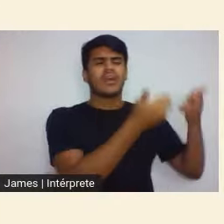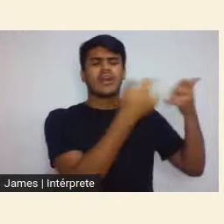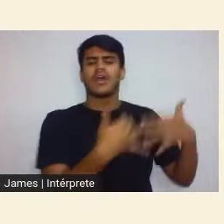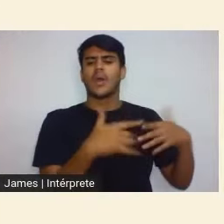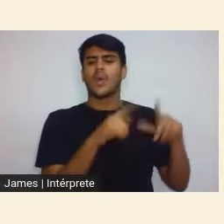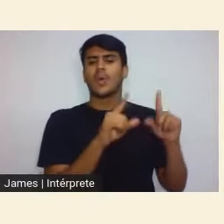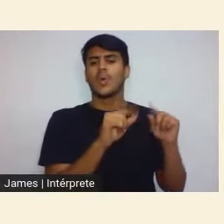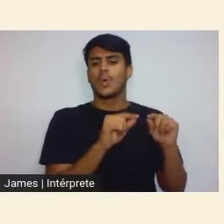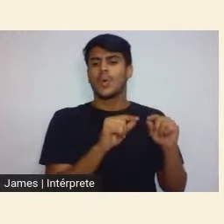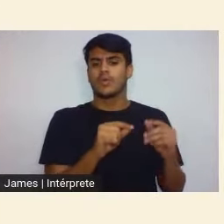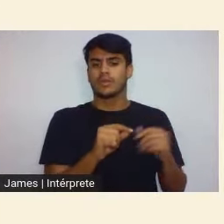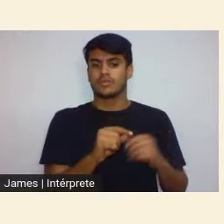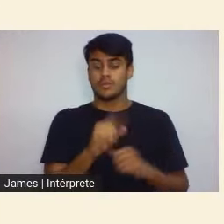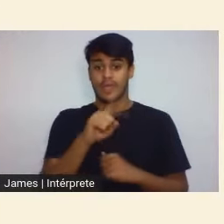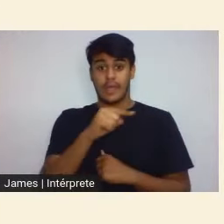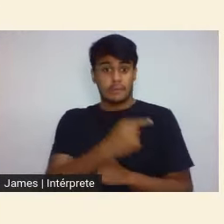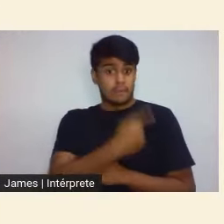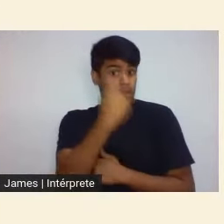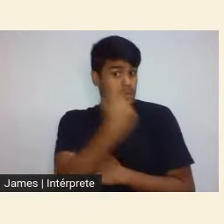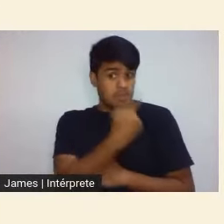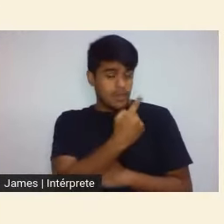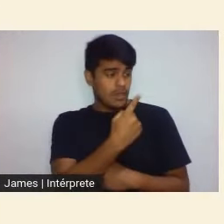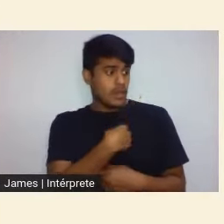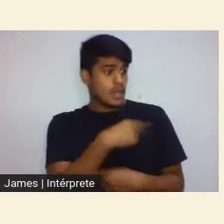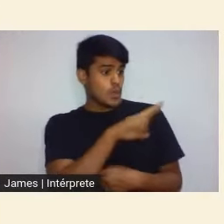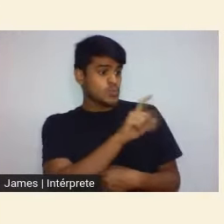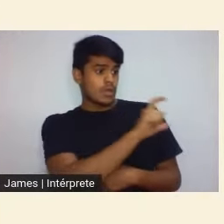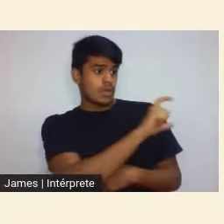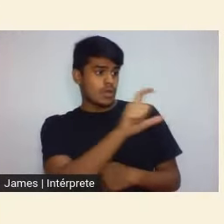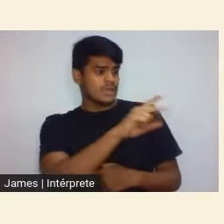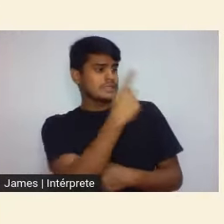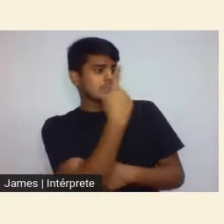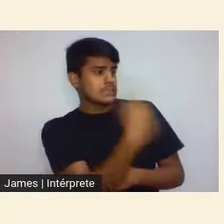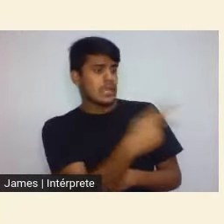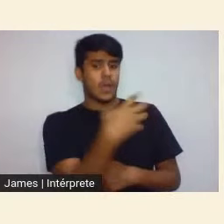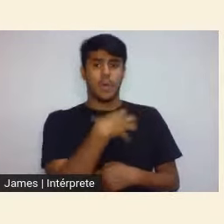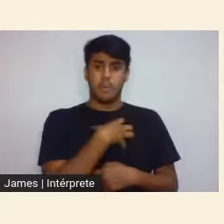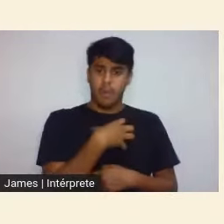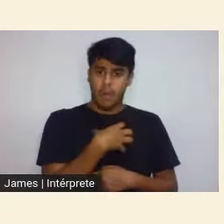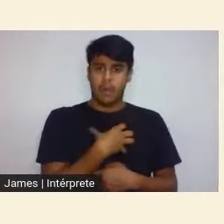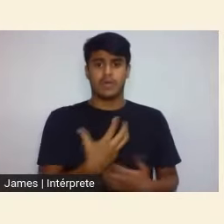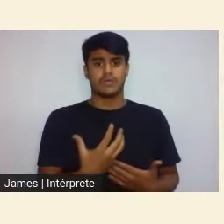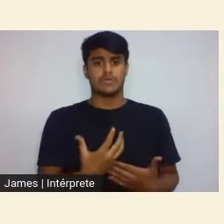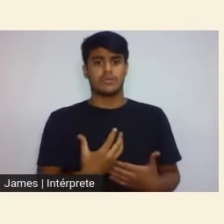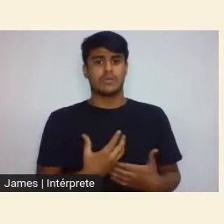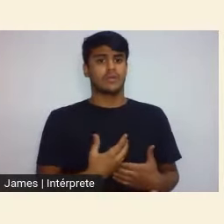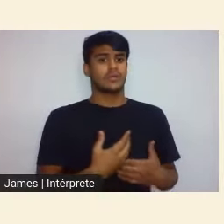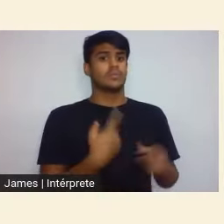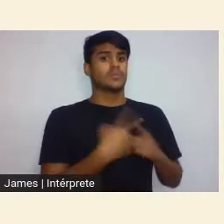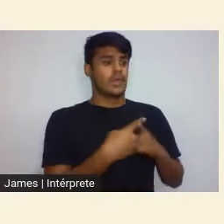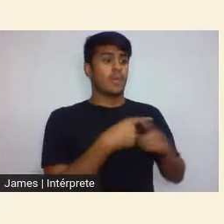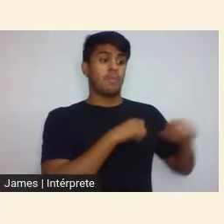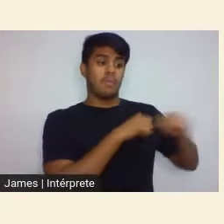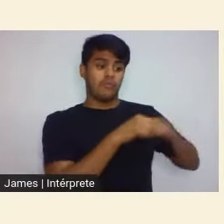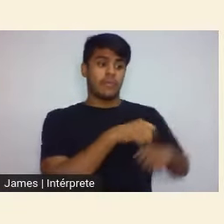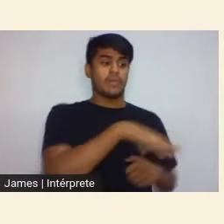primeira vez que ele utiliza esse enunciado de que o movimento regionalista e tradicionalista do